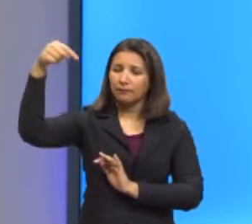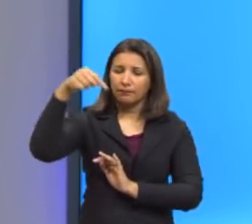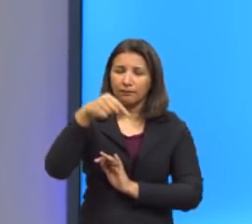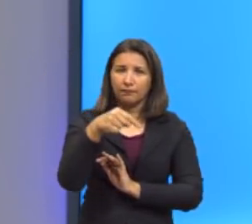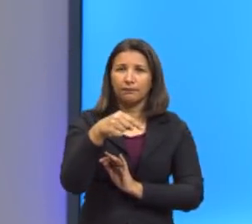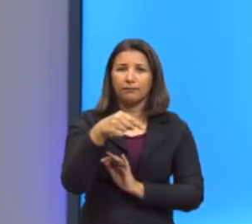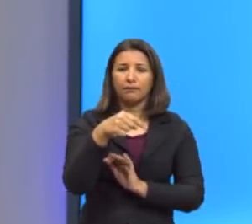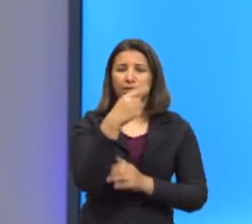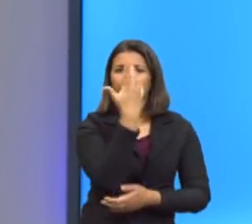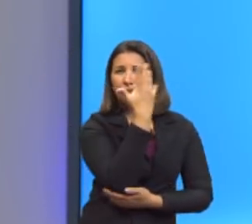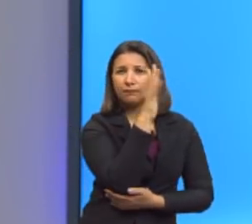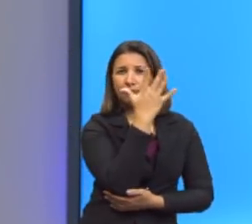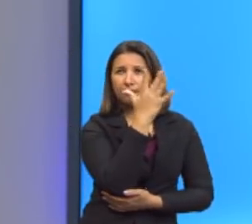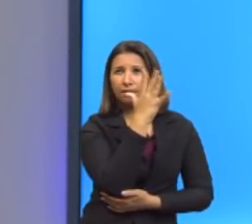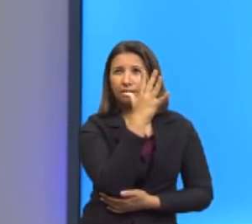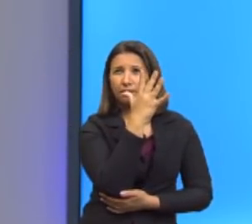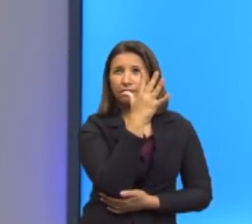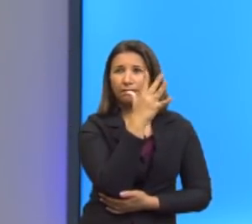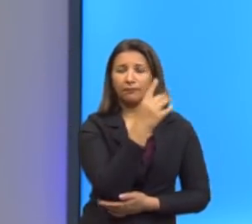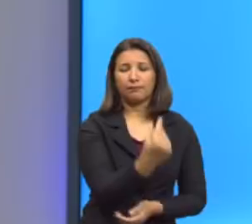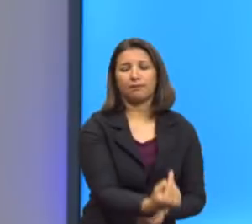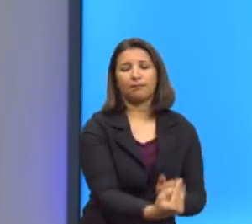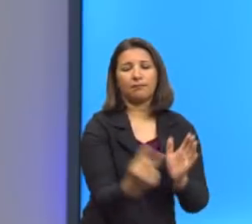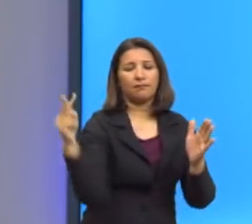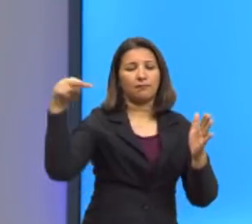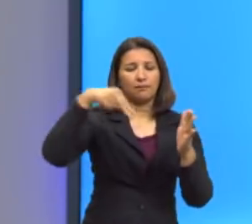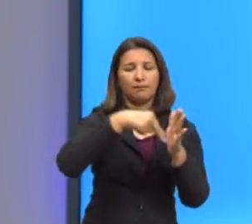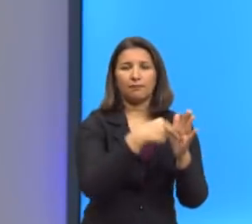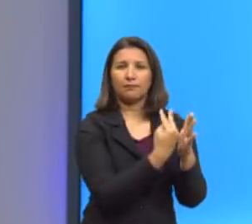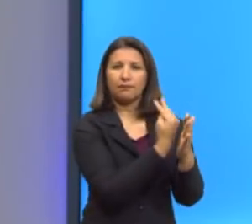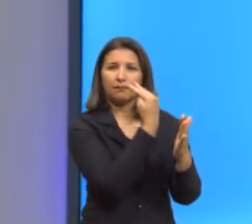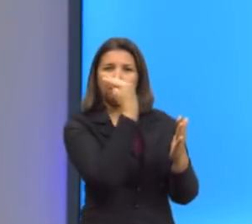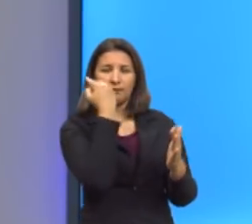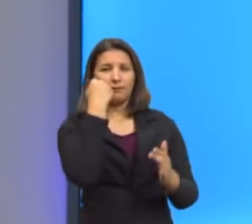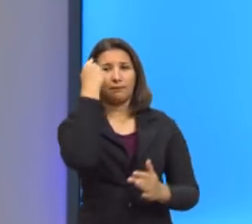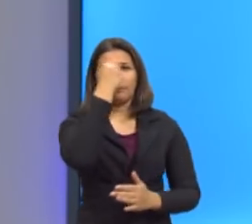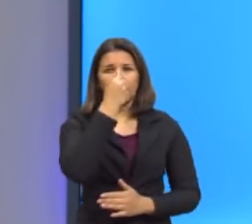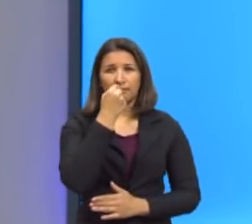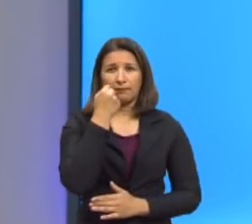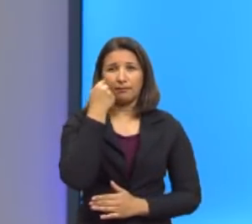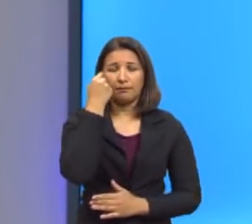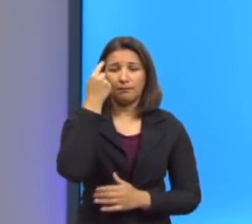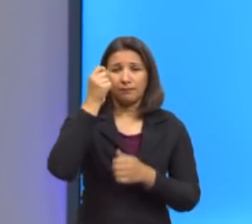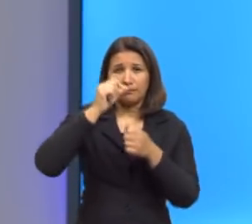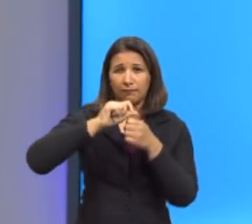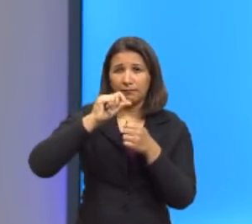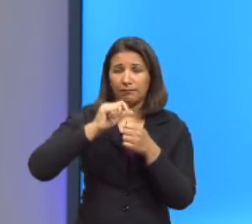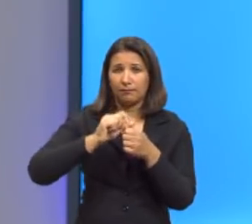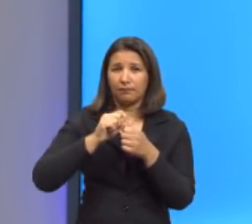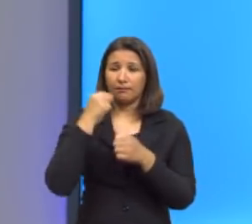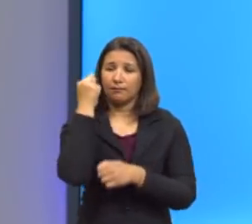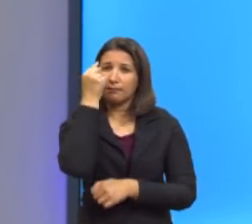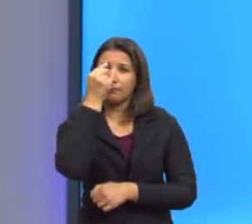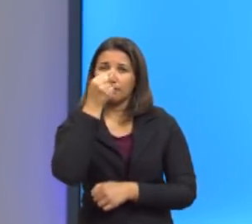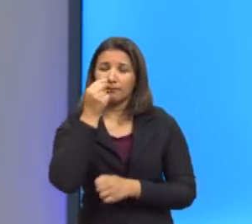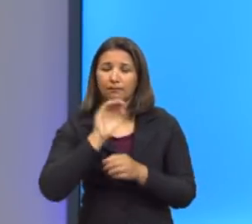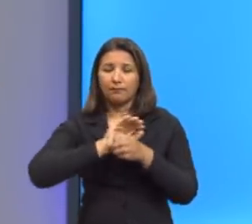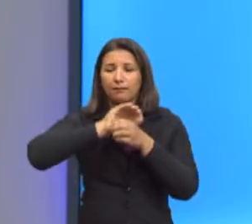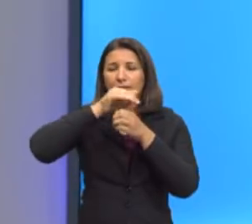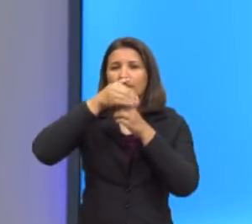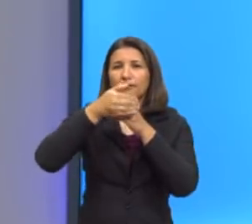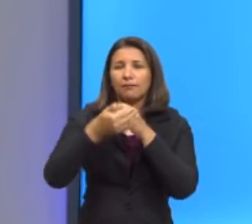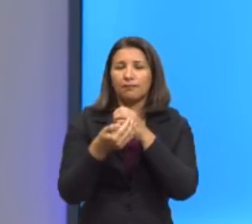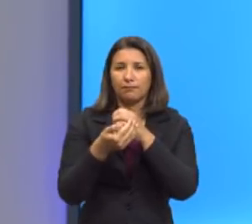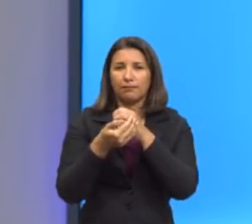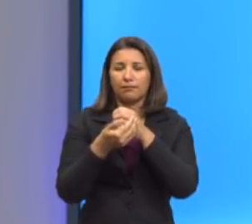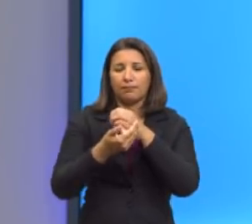árvore e incidem, né, no cristalino e se formam na retina do olho. A retina é aqui atrás, é